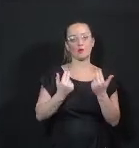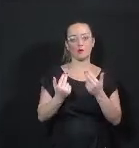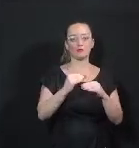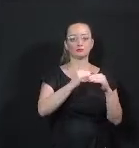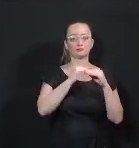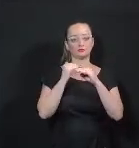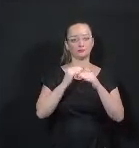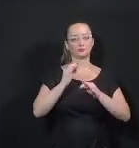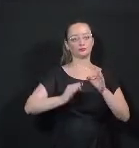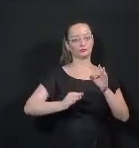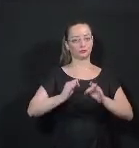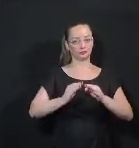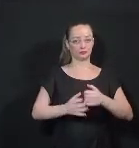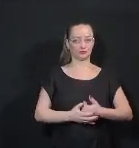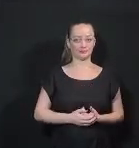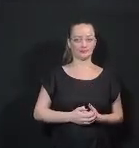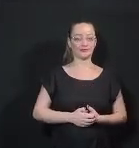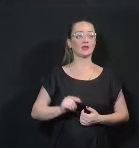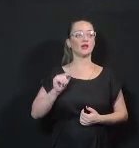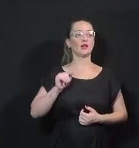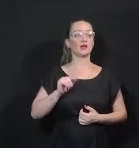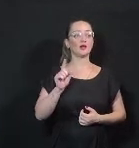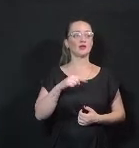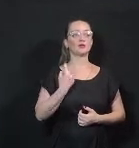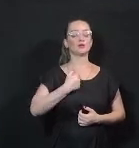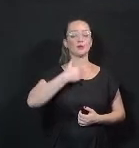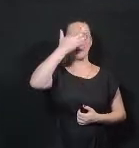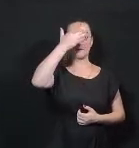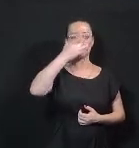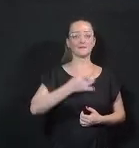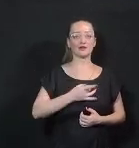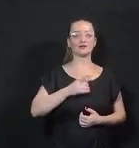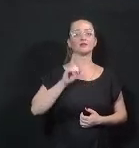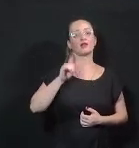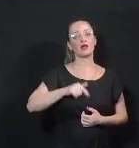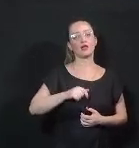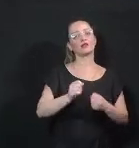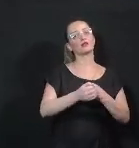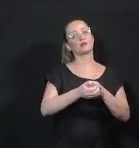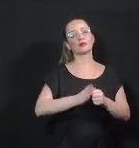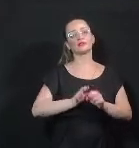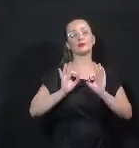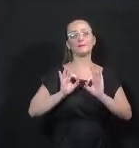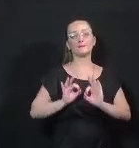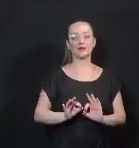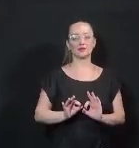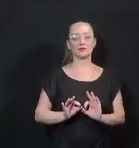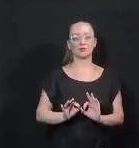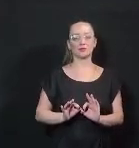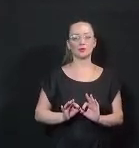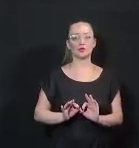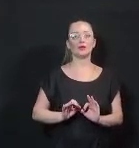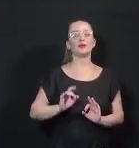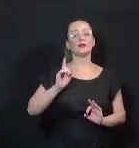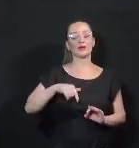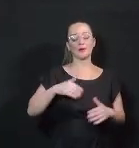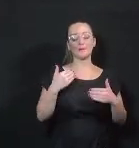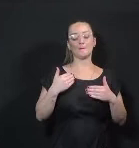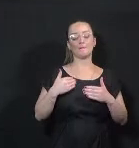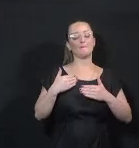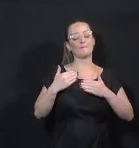perante a justiça. Isso é o que nós entendemos por democracia, que é um processo